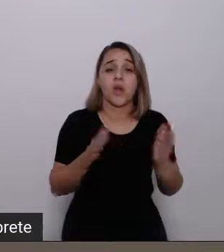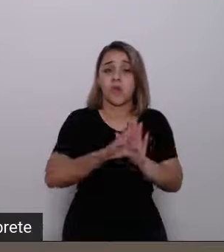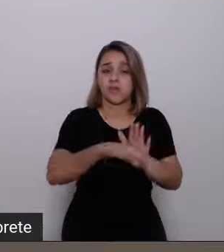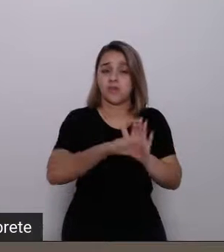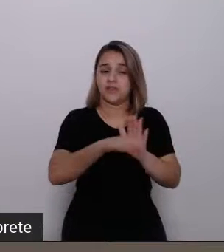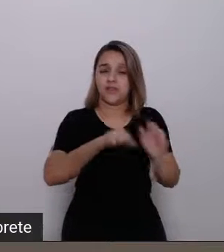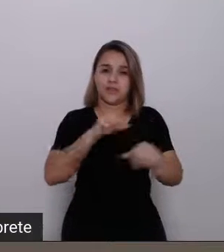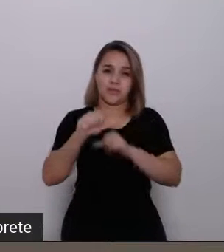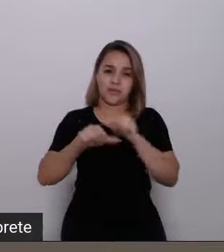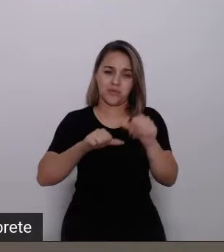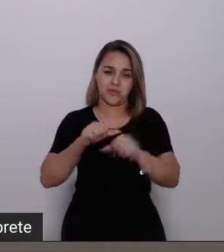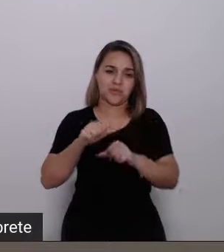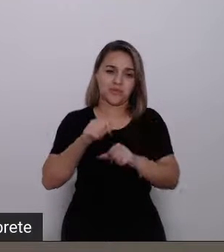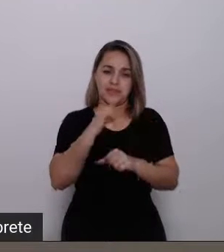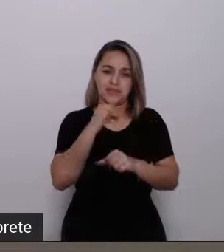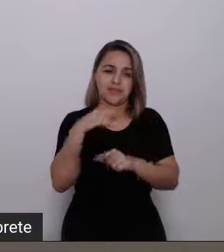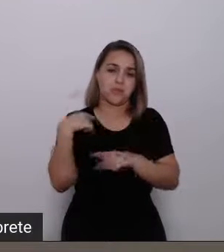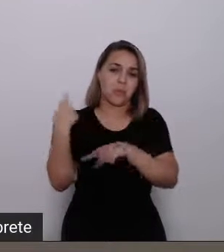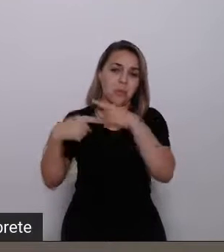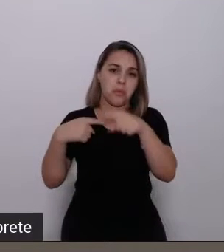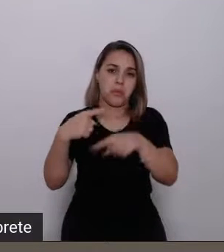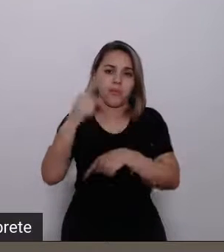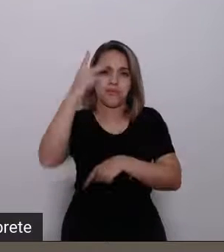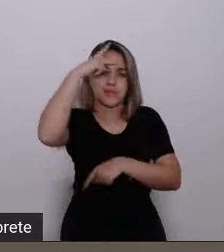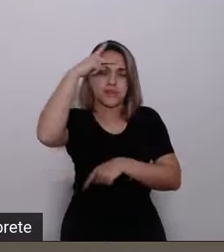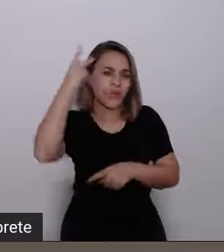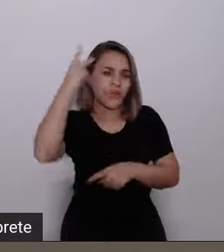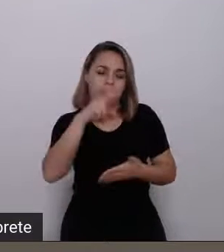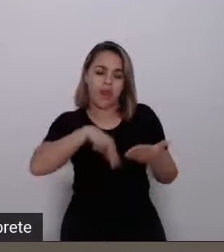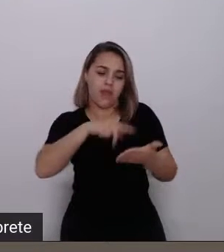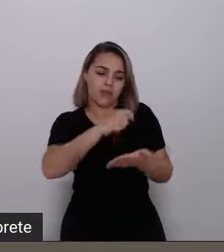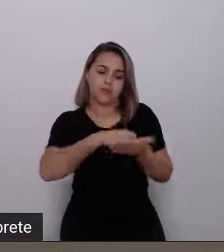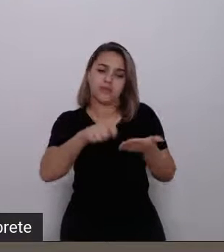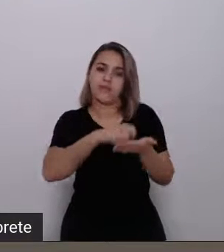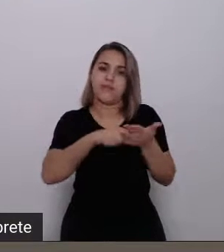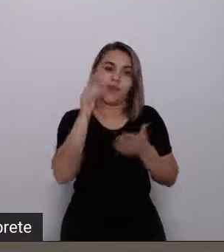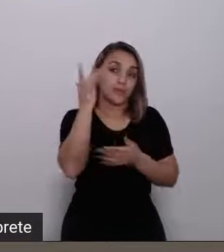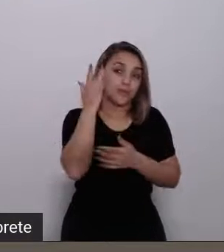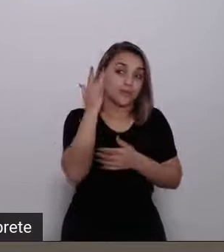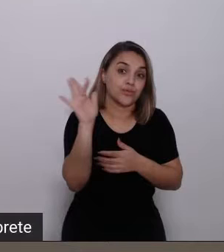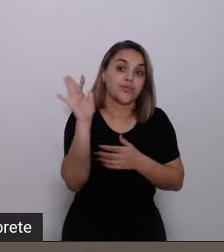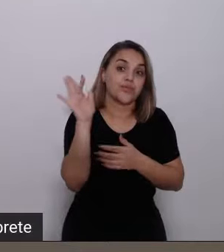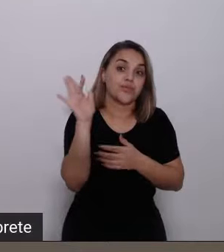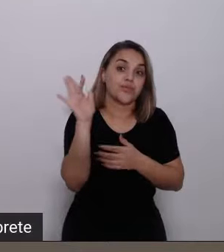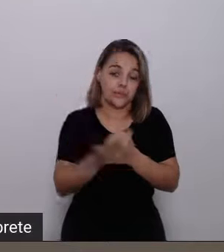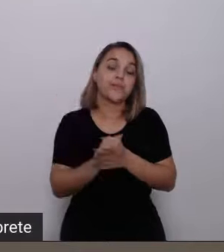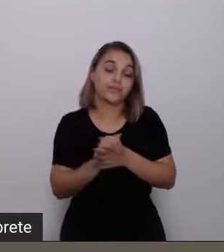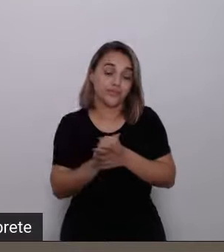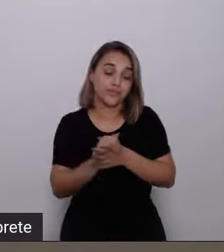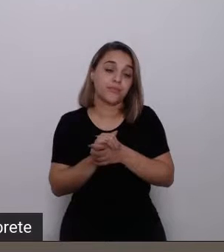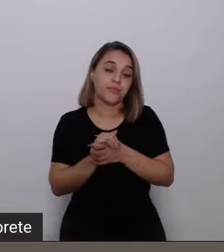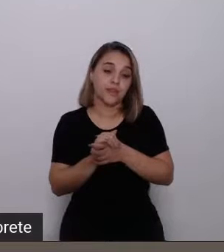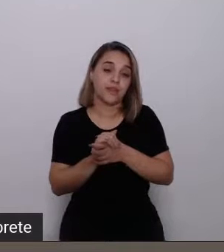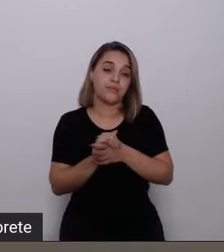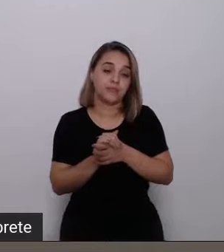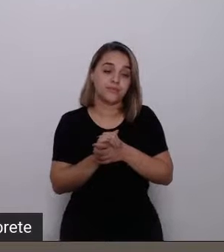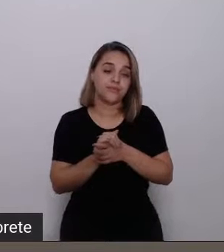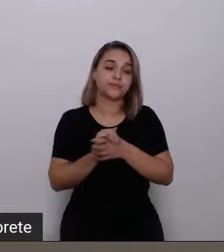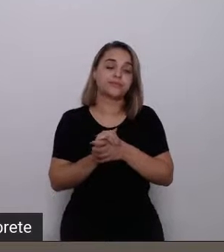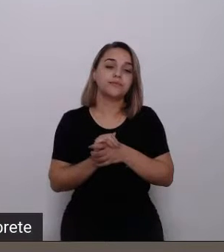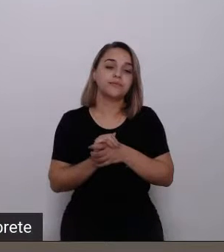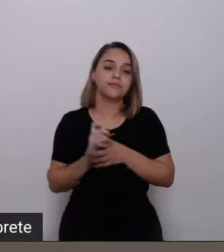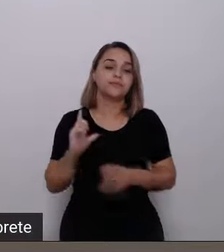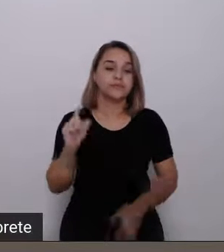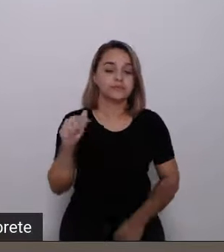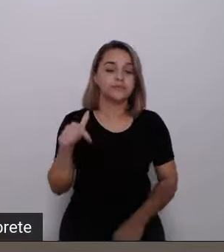lugar que ninguém é alfabetizado, então... Então, assim, um pouco depois de que eu escrevi esse primeiro livro com a Mônica, eu